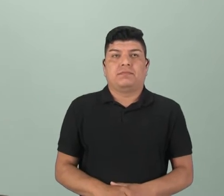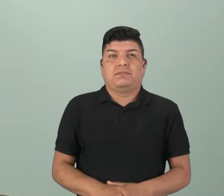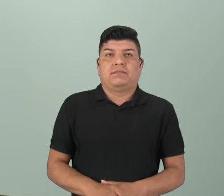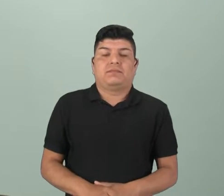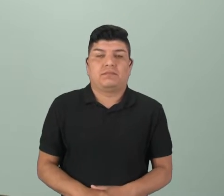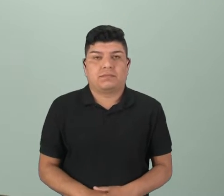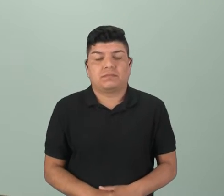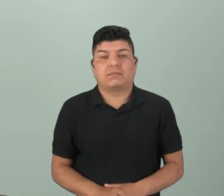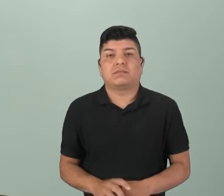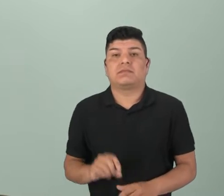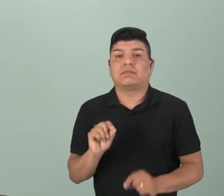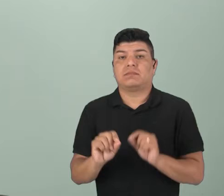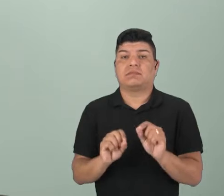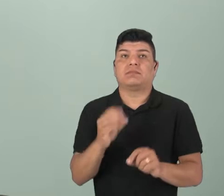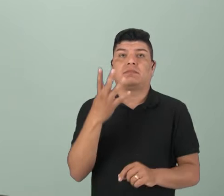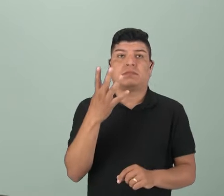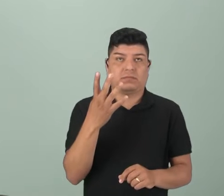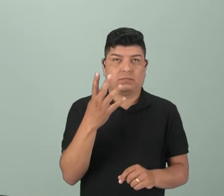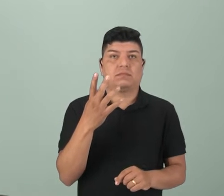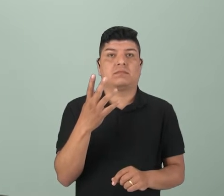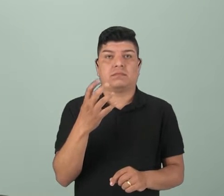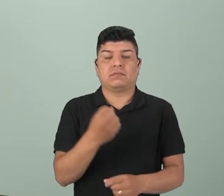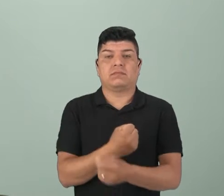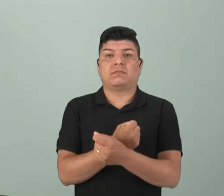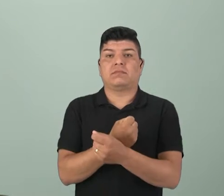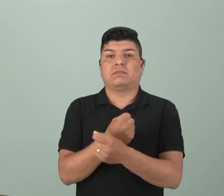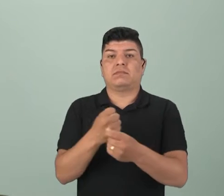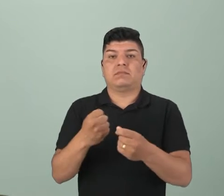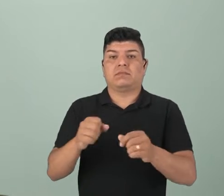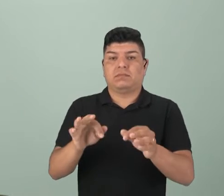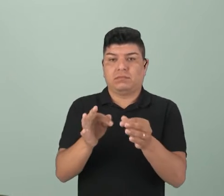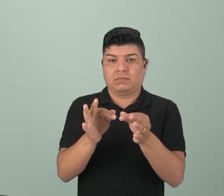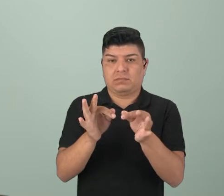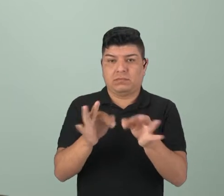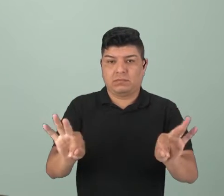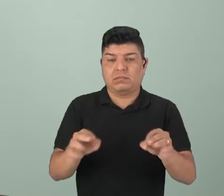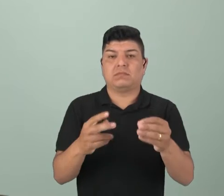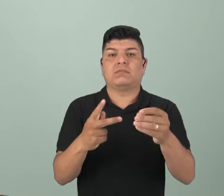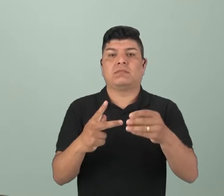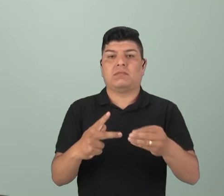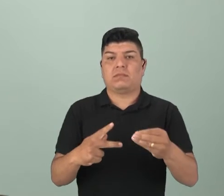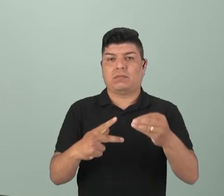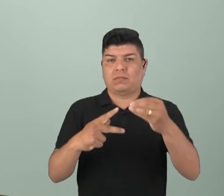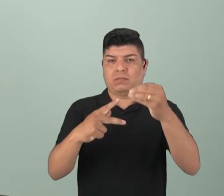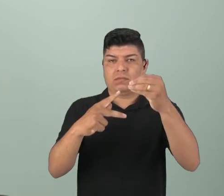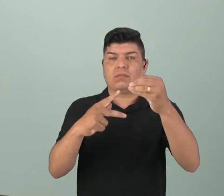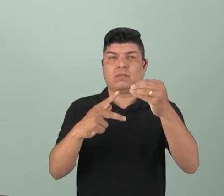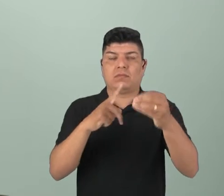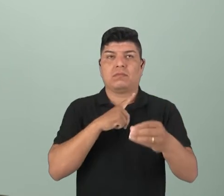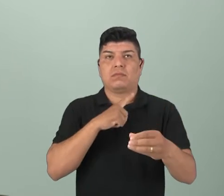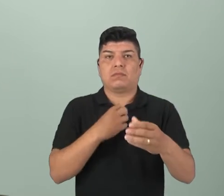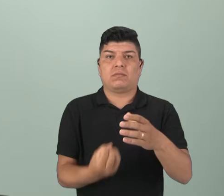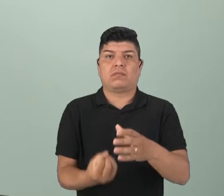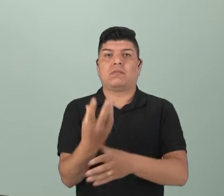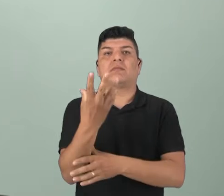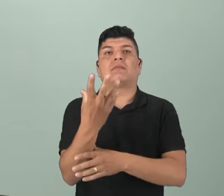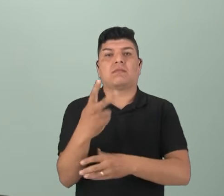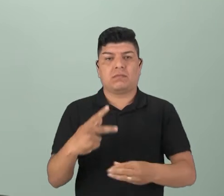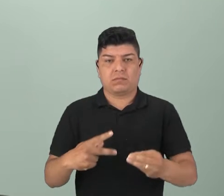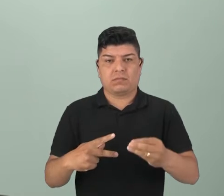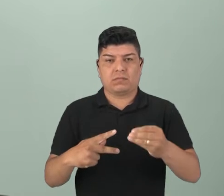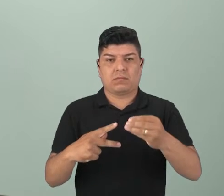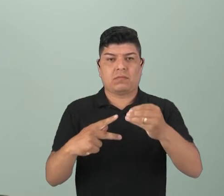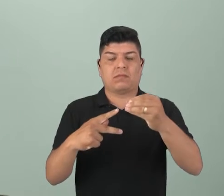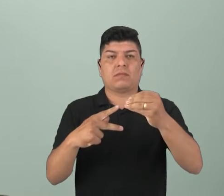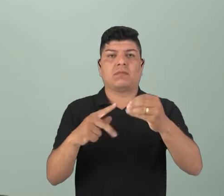para que ocorra a síntese de proteínas, ou seja, para que ocorra a formação dessas proteínas,